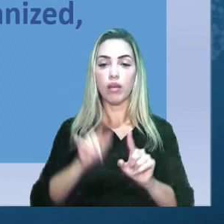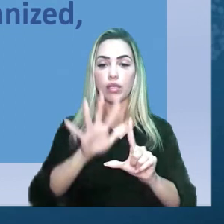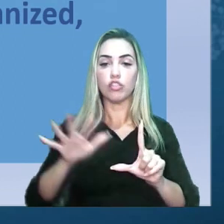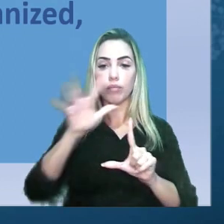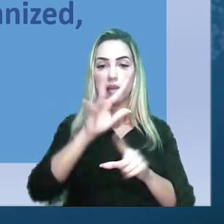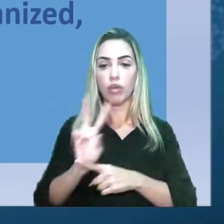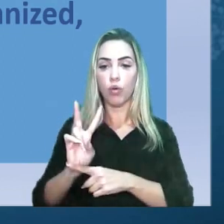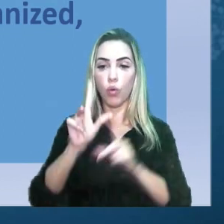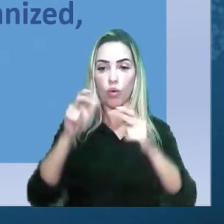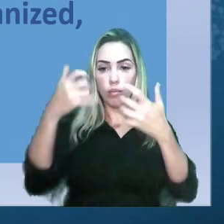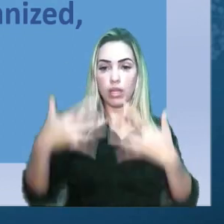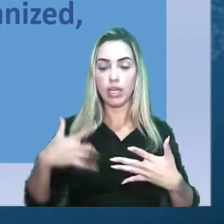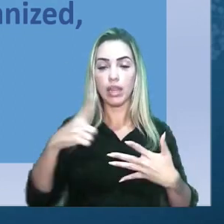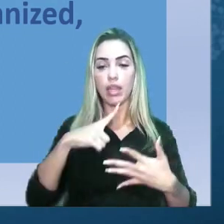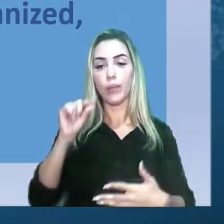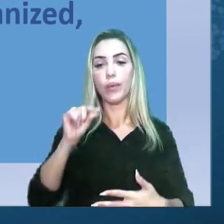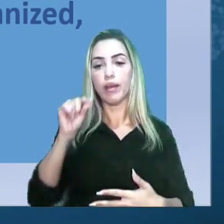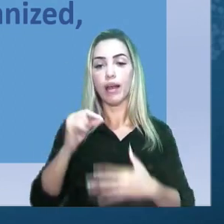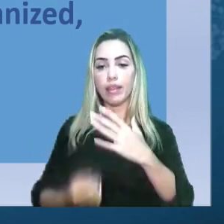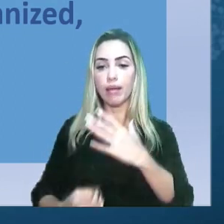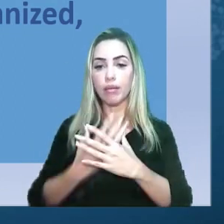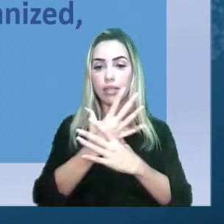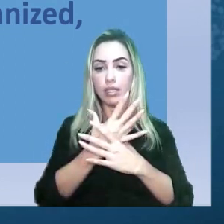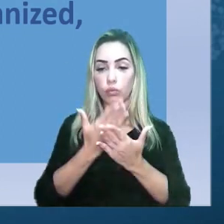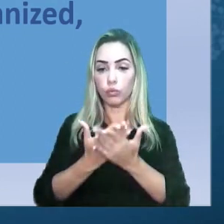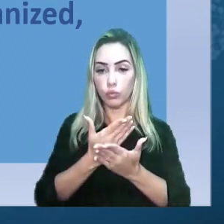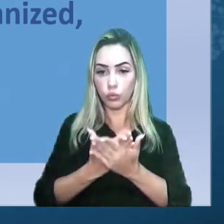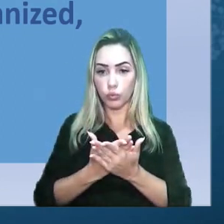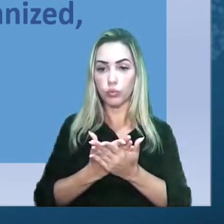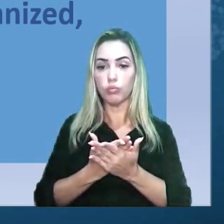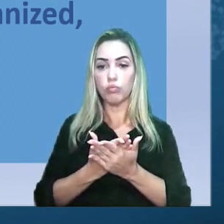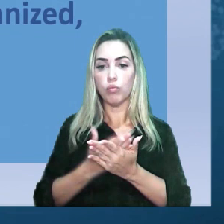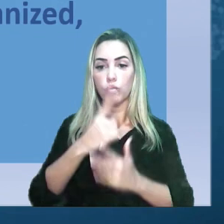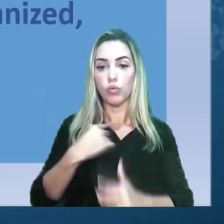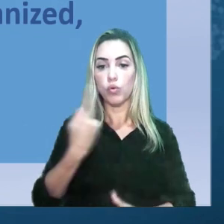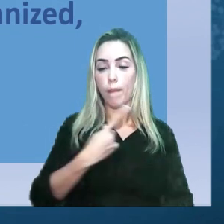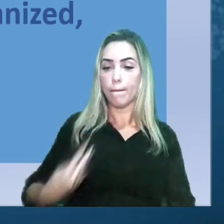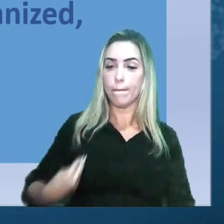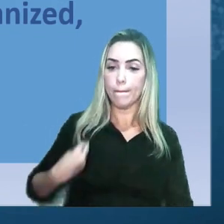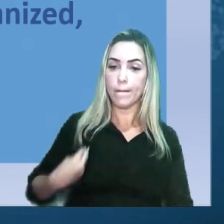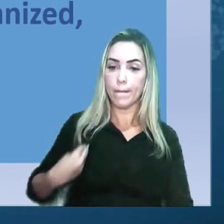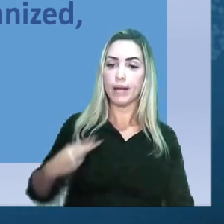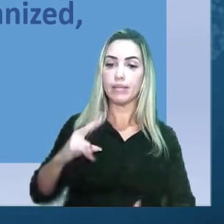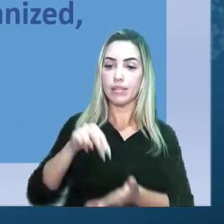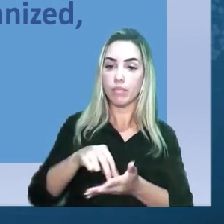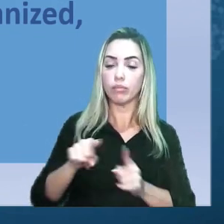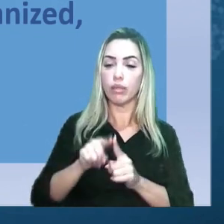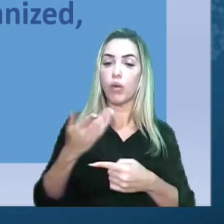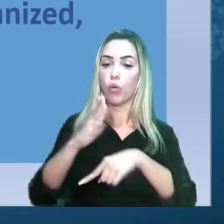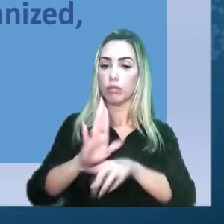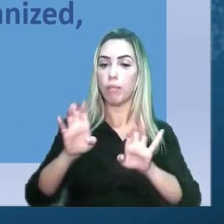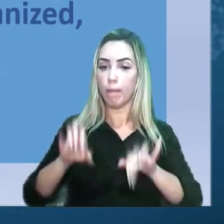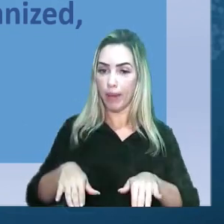eu disse, na implementação do estudo, nós participamos e contribuímos muito bem.